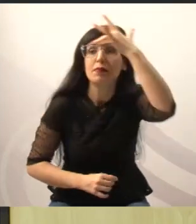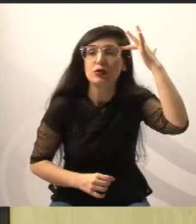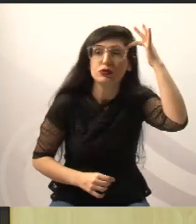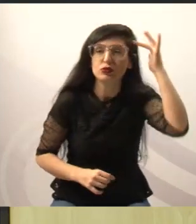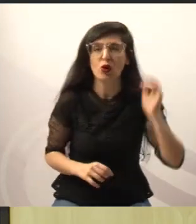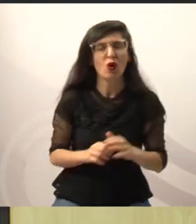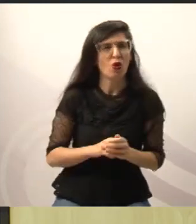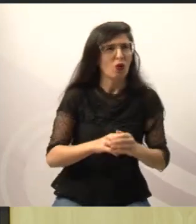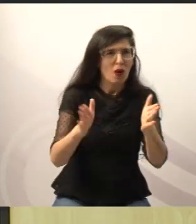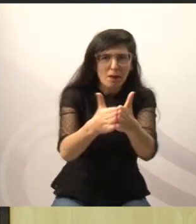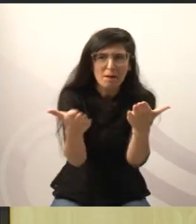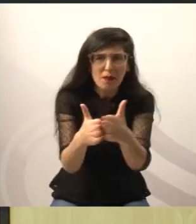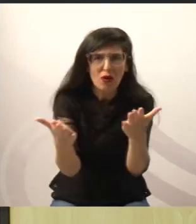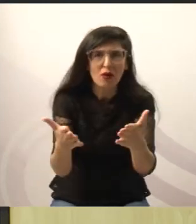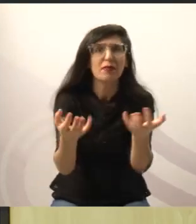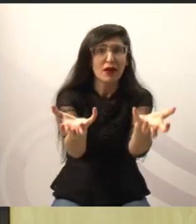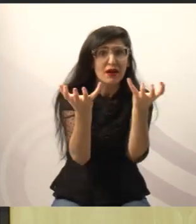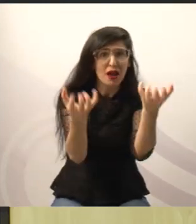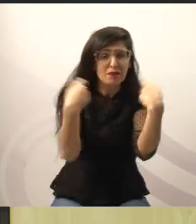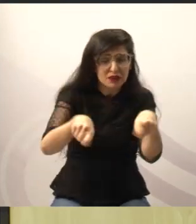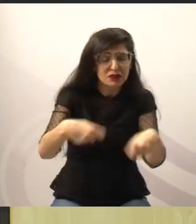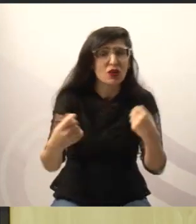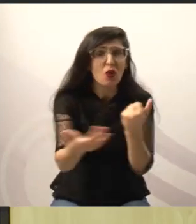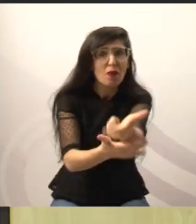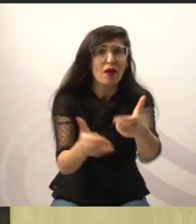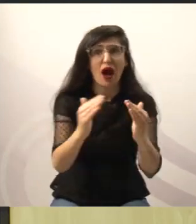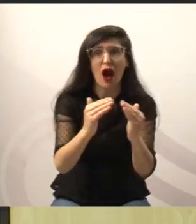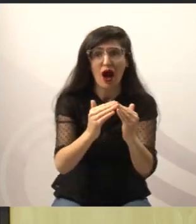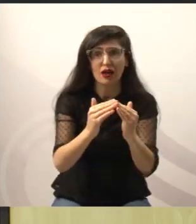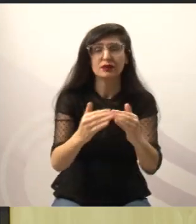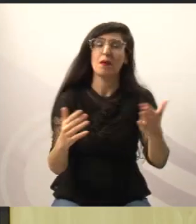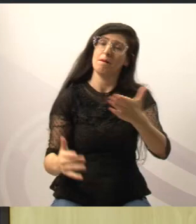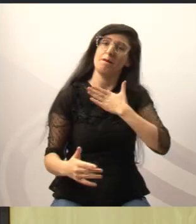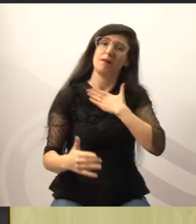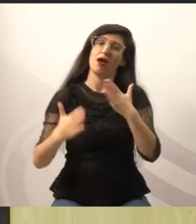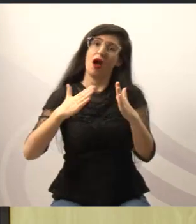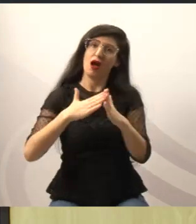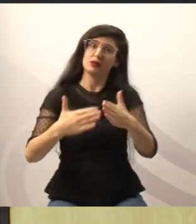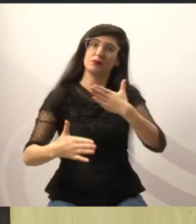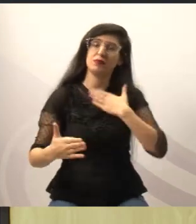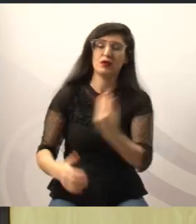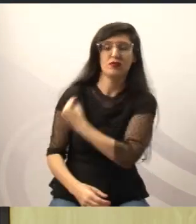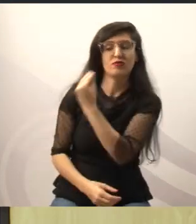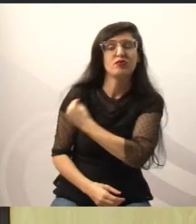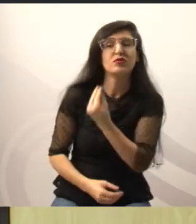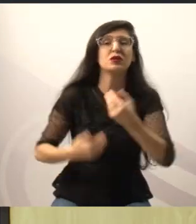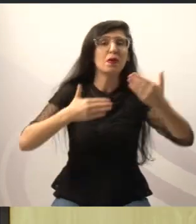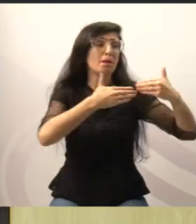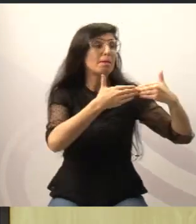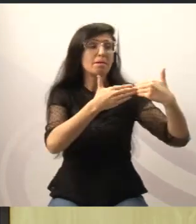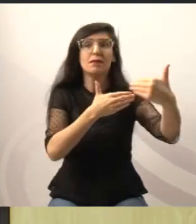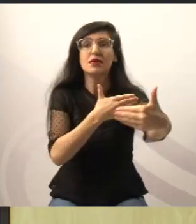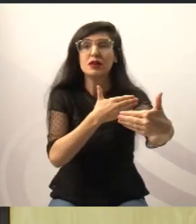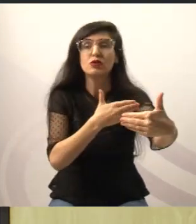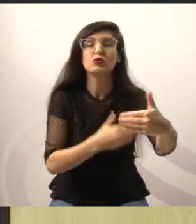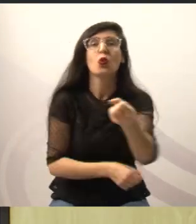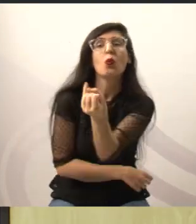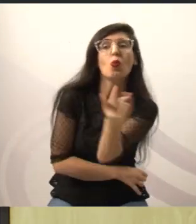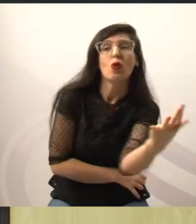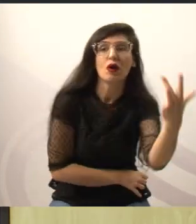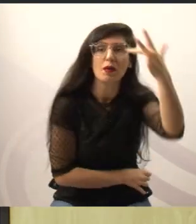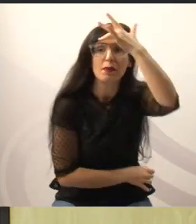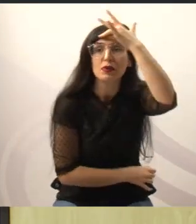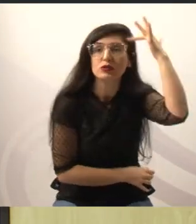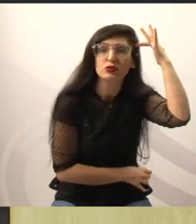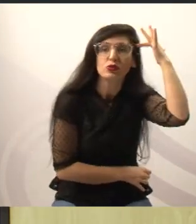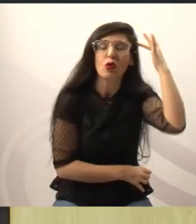cadastrados no programa Minha Casa Minha Vida no período de 2009 a 2020? Segundo, quantos munícipes cadastrados no